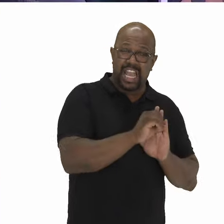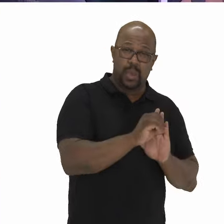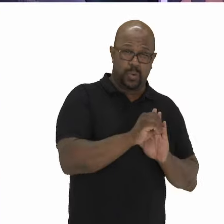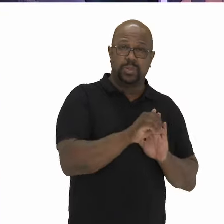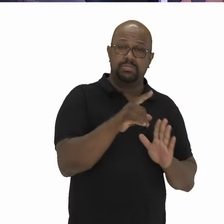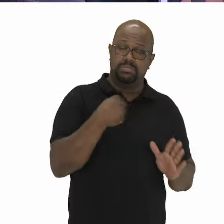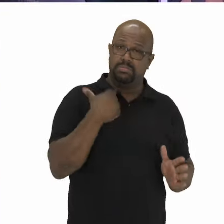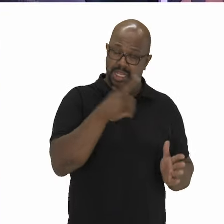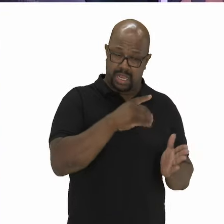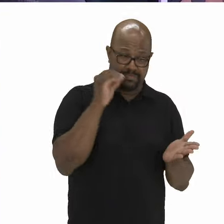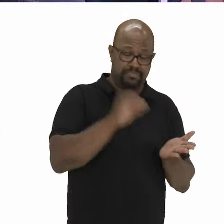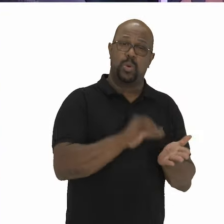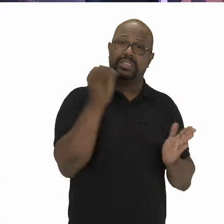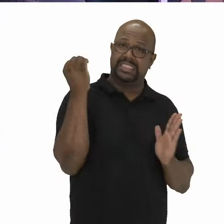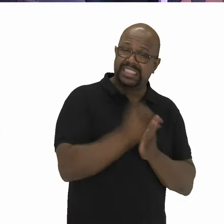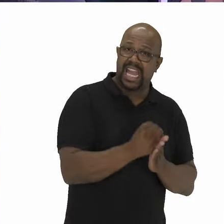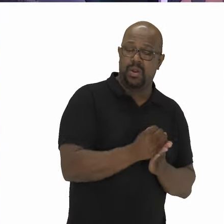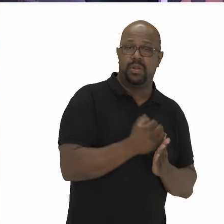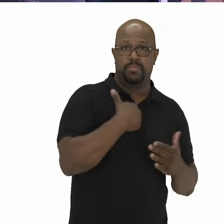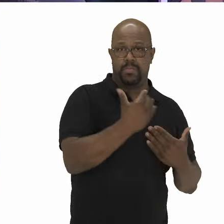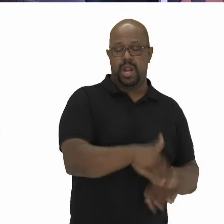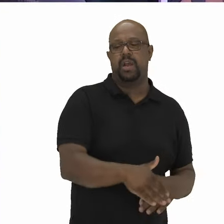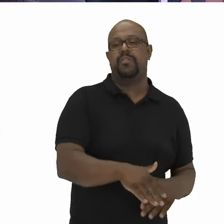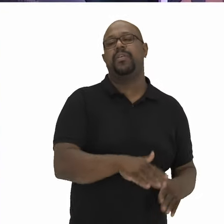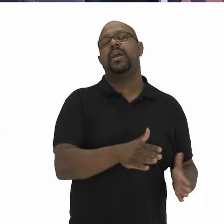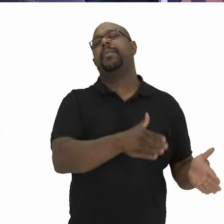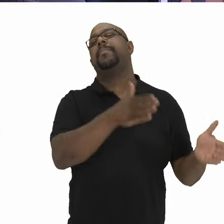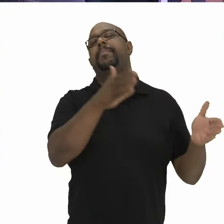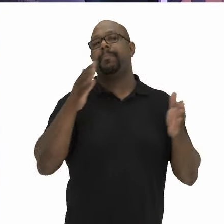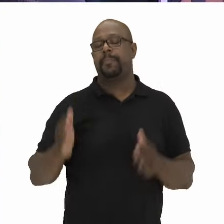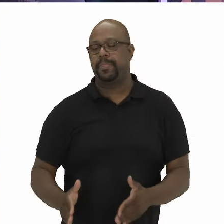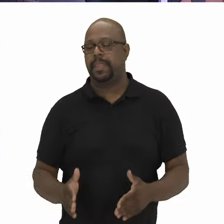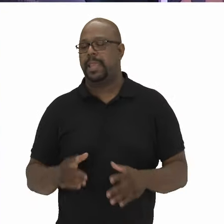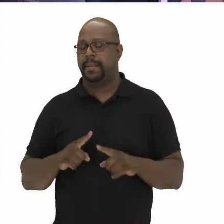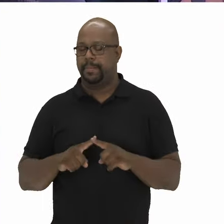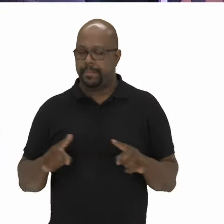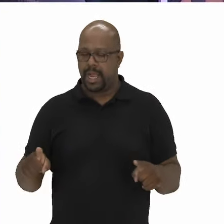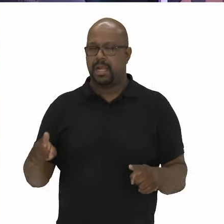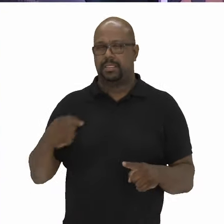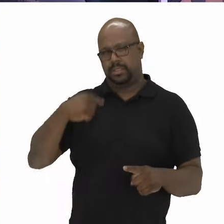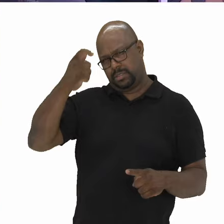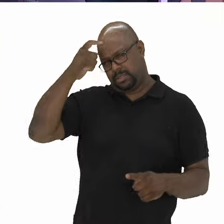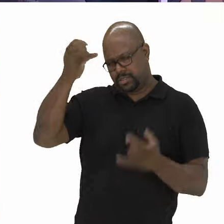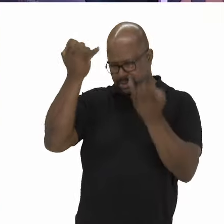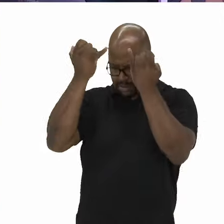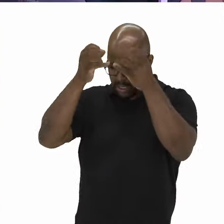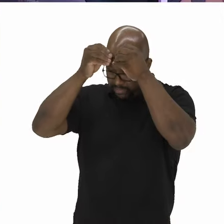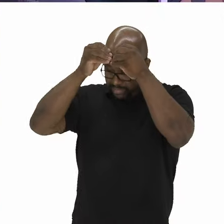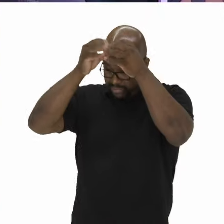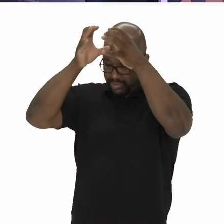chegando a realmente a zero mas eh um conhecimento em algumas